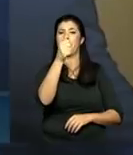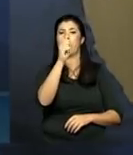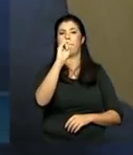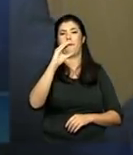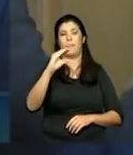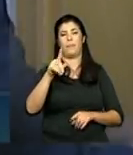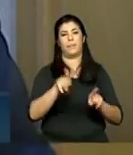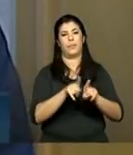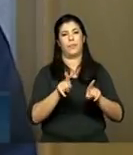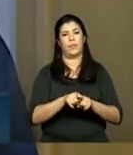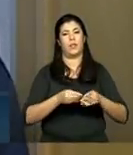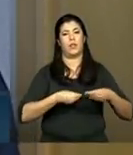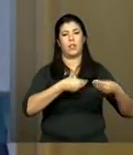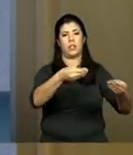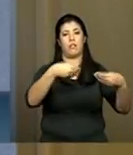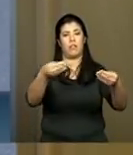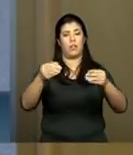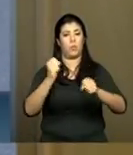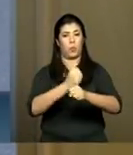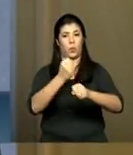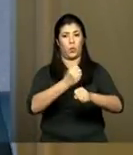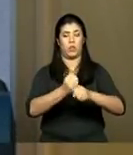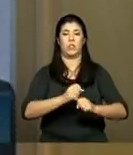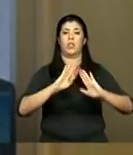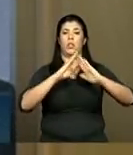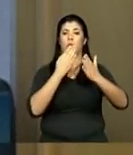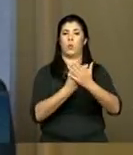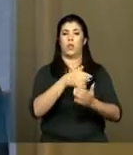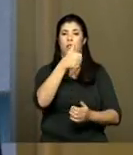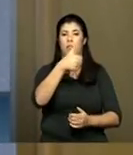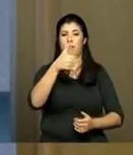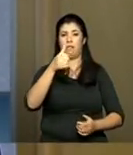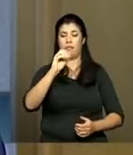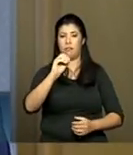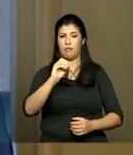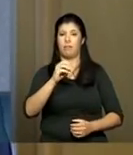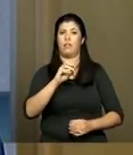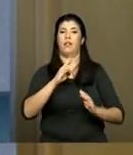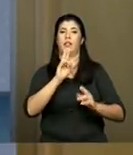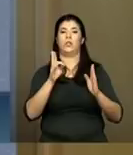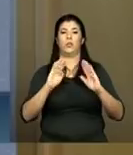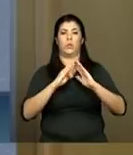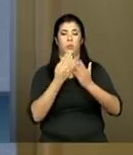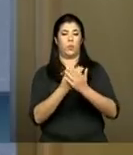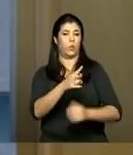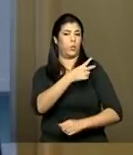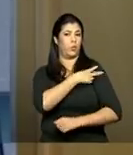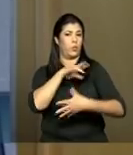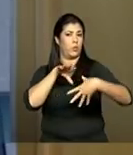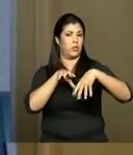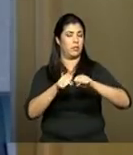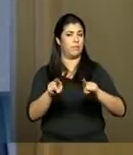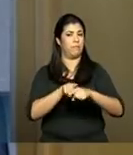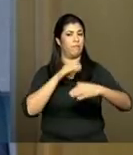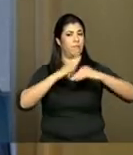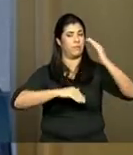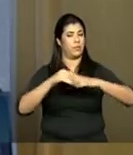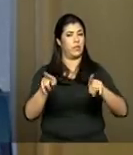entrega de 110 escolas técnicas profissionalizantes em tempo integral já entregues. Também